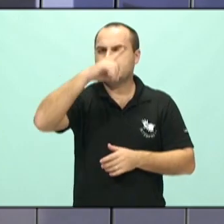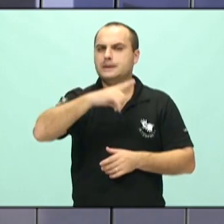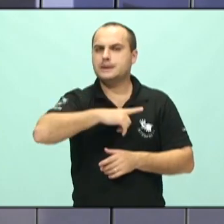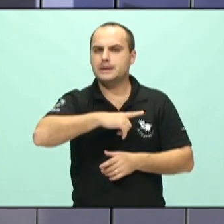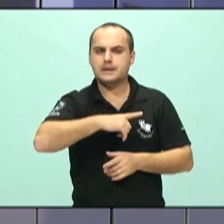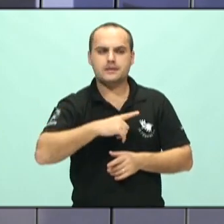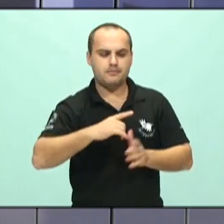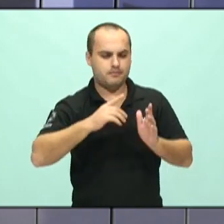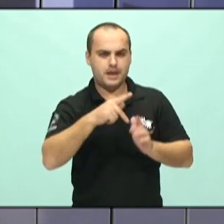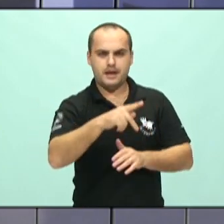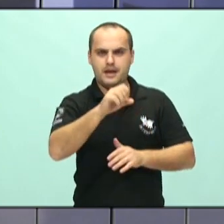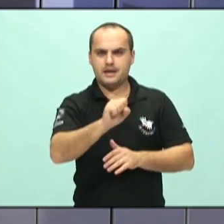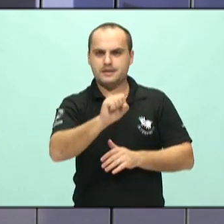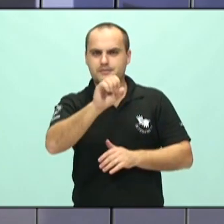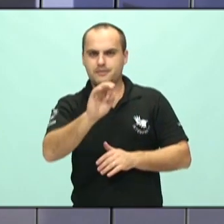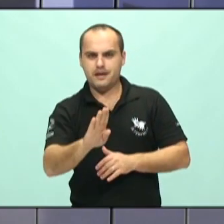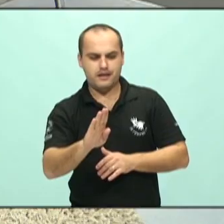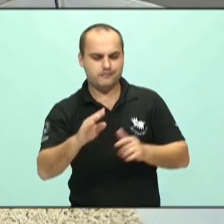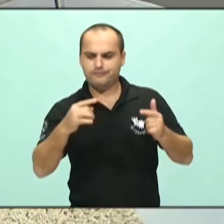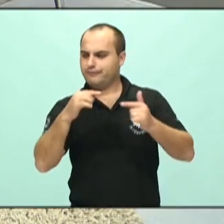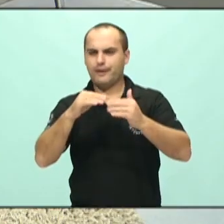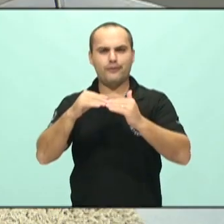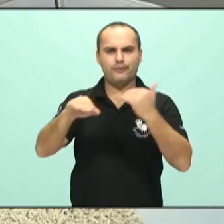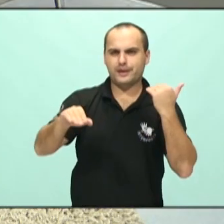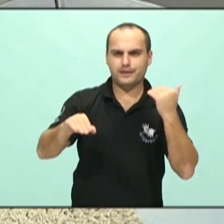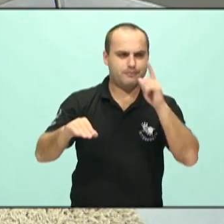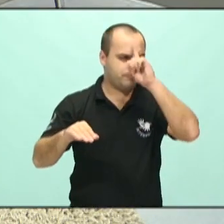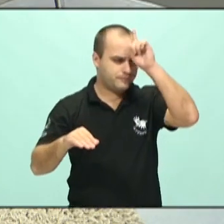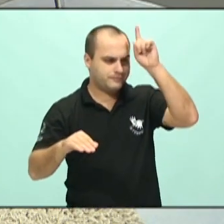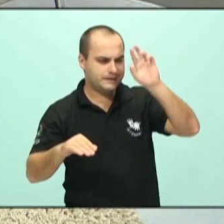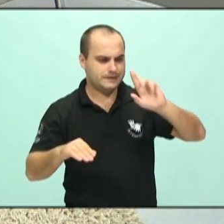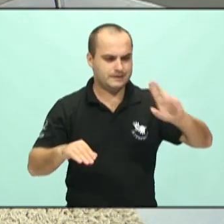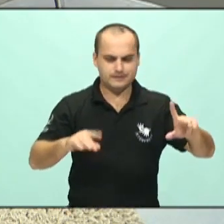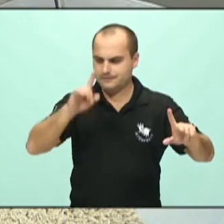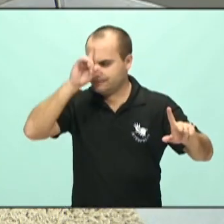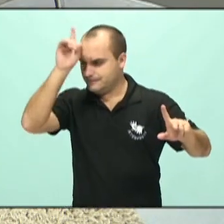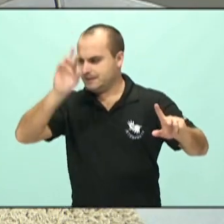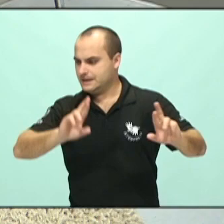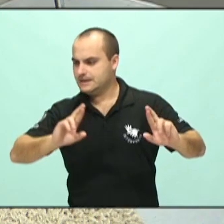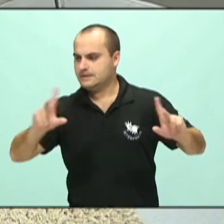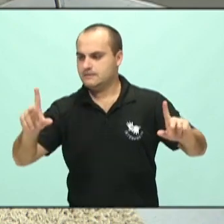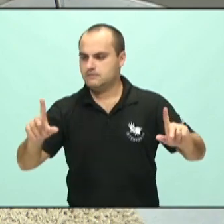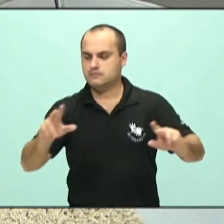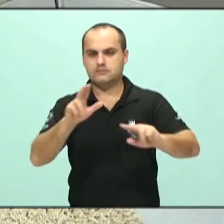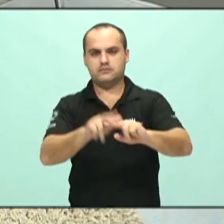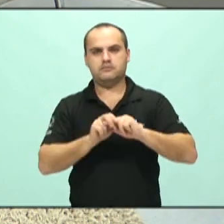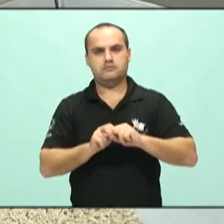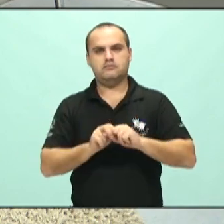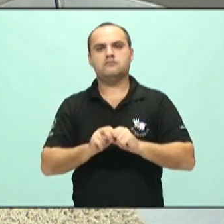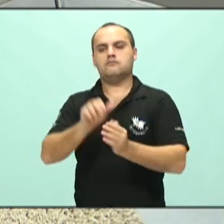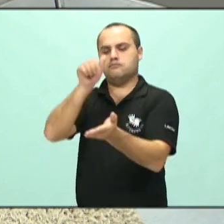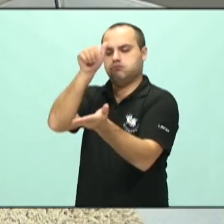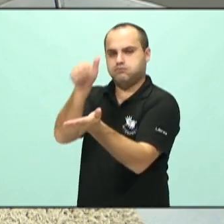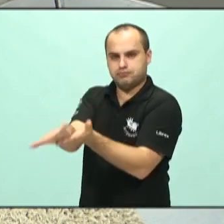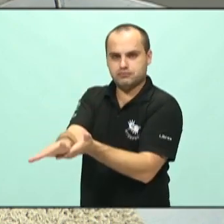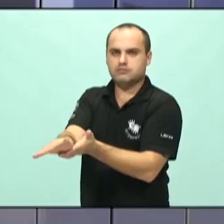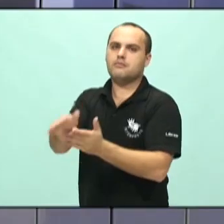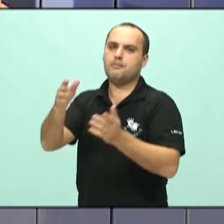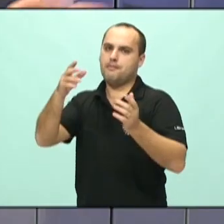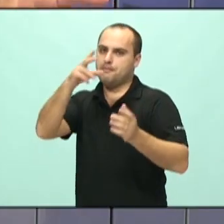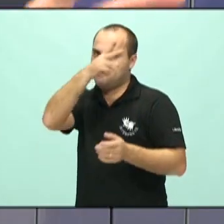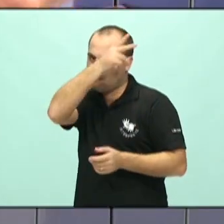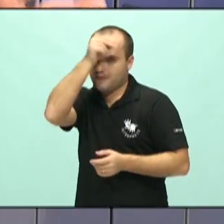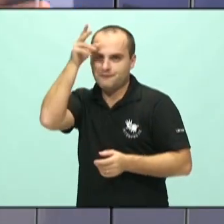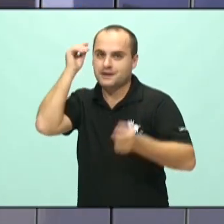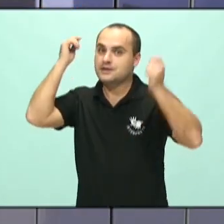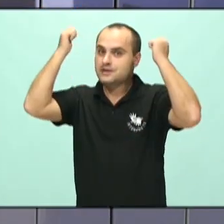do PSB. Muito bem. Então ele usou a questão ideológica para expulsar o Buligon, que